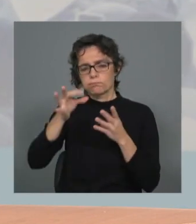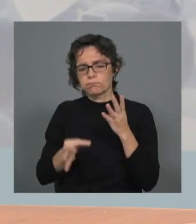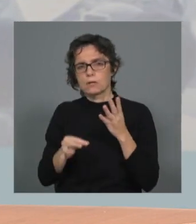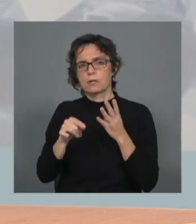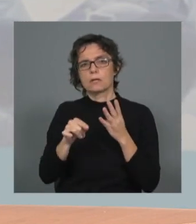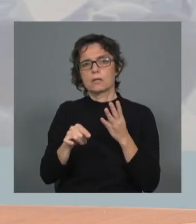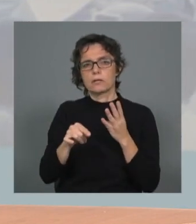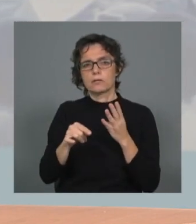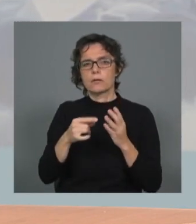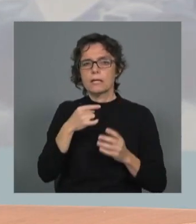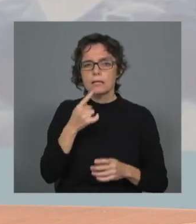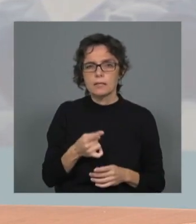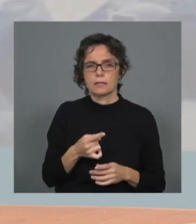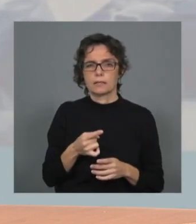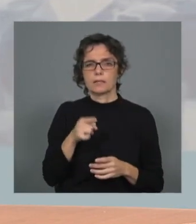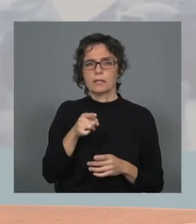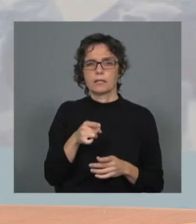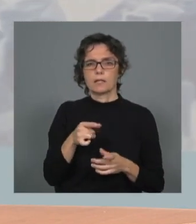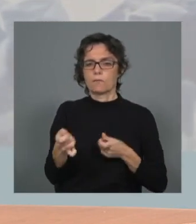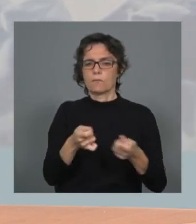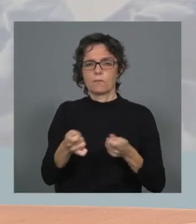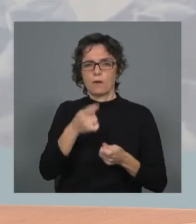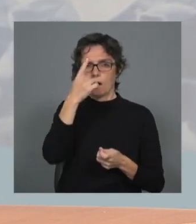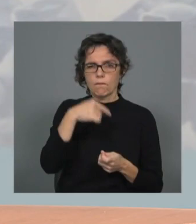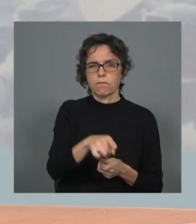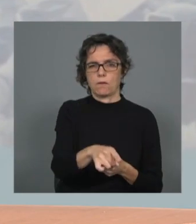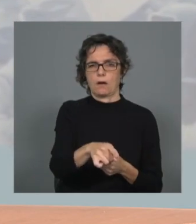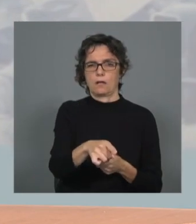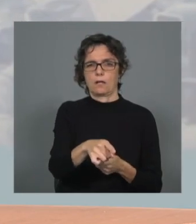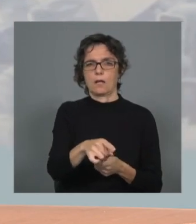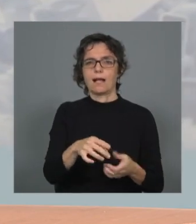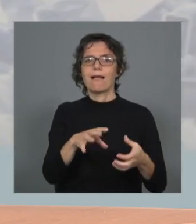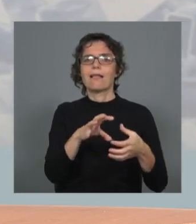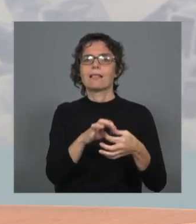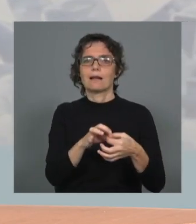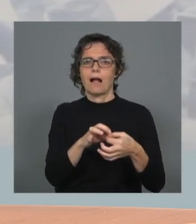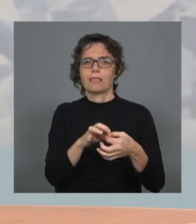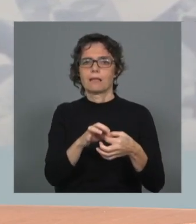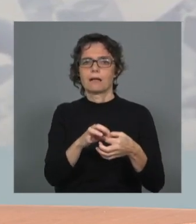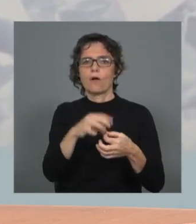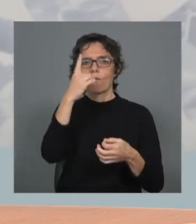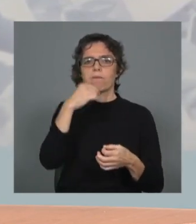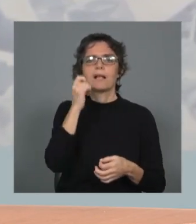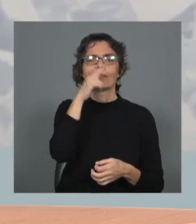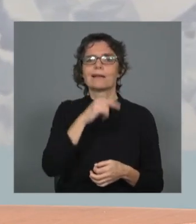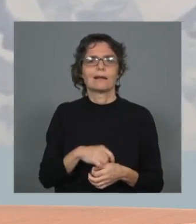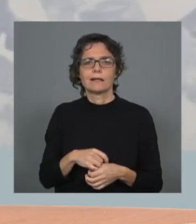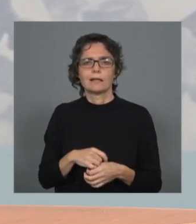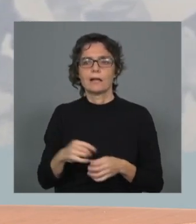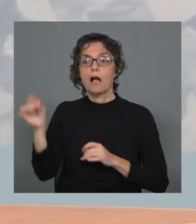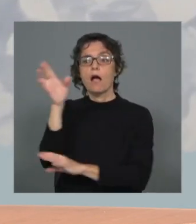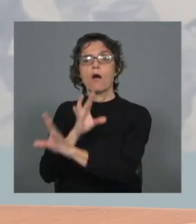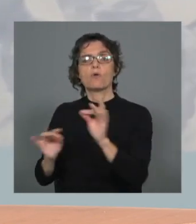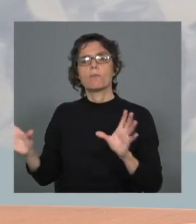o falhanço na gestão da crise migratória ao falhanço da Europa como comunidade de valores, porque é disso que